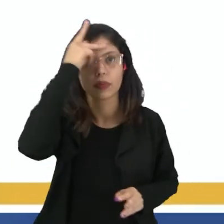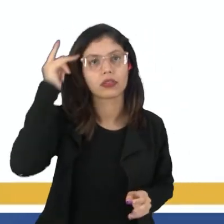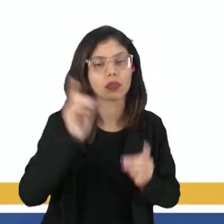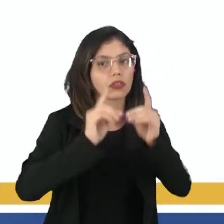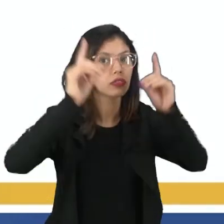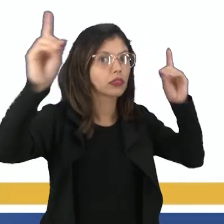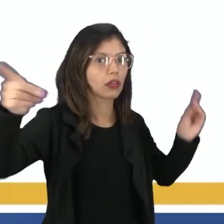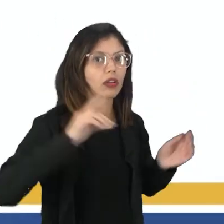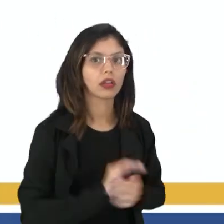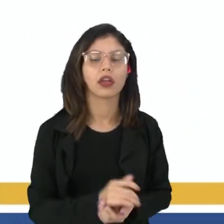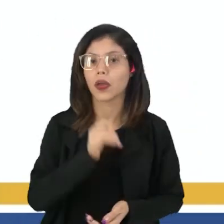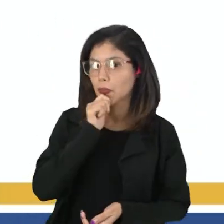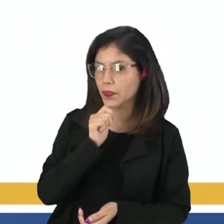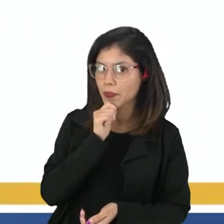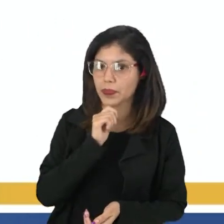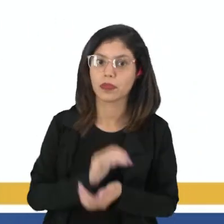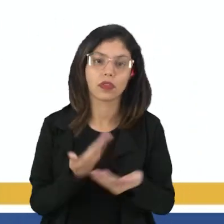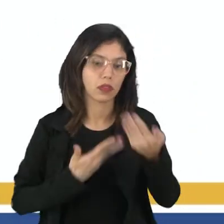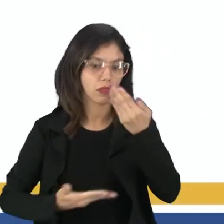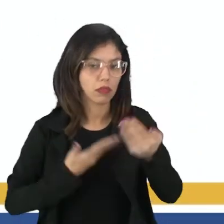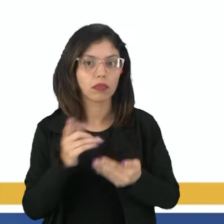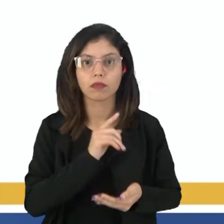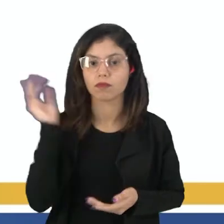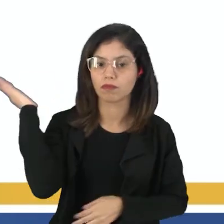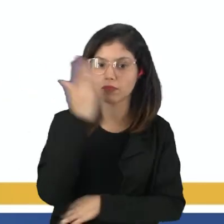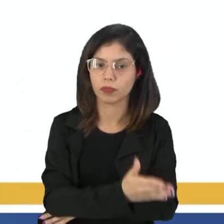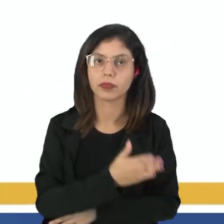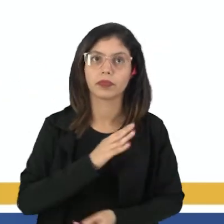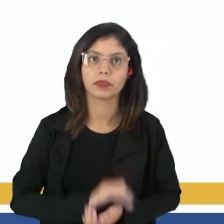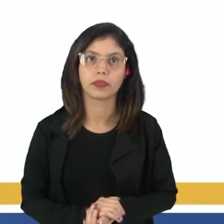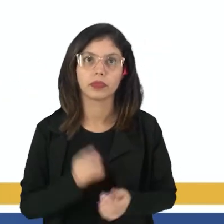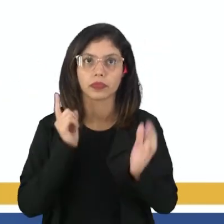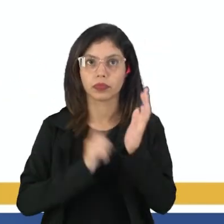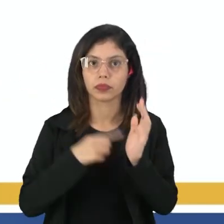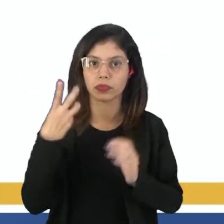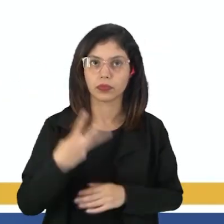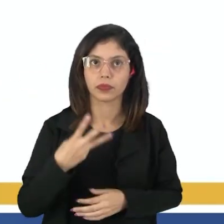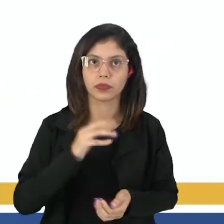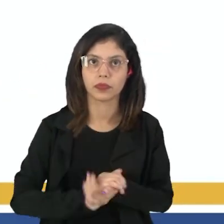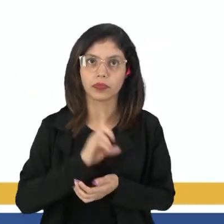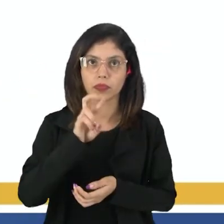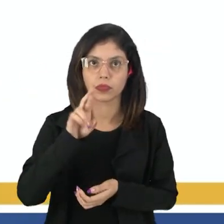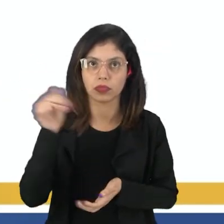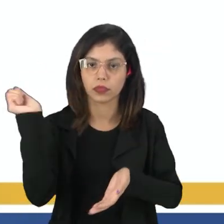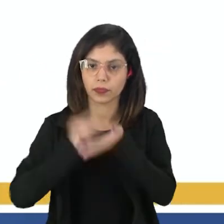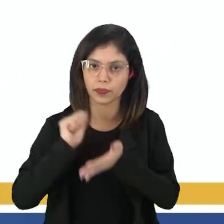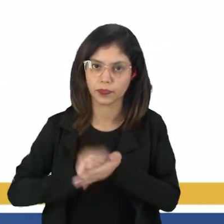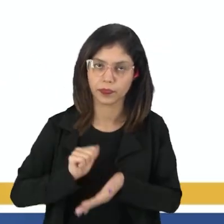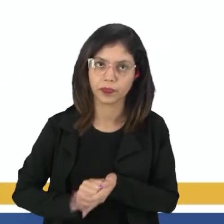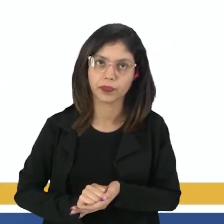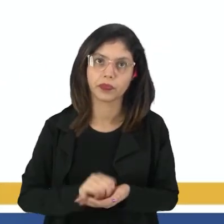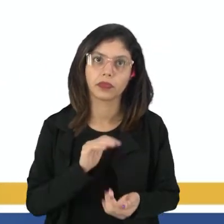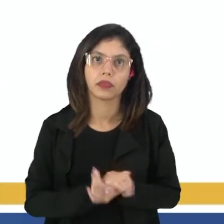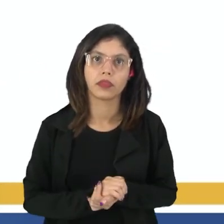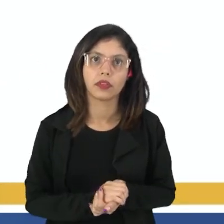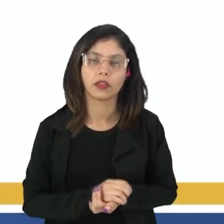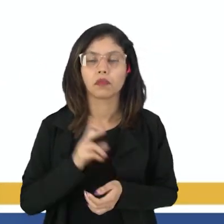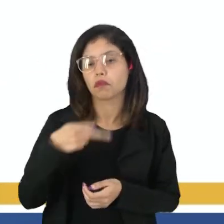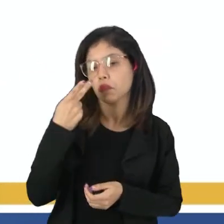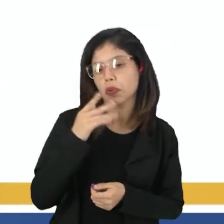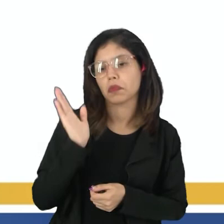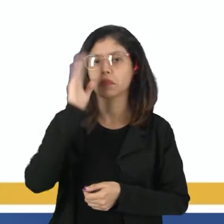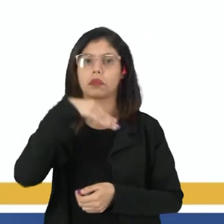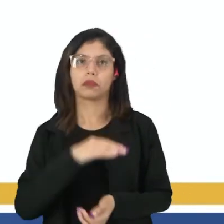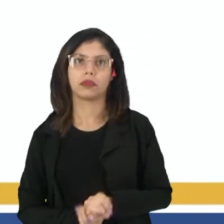pessoa distante, alguém que não está no meu convívio direto. Terceiro ponto, cordialidade na escrita. Eu não vou